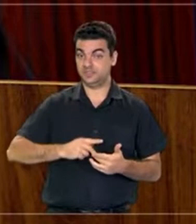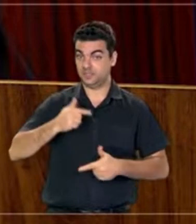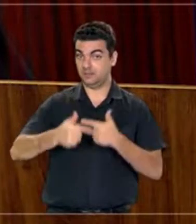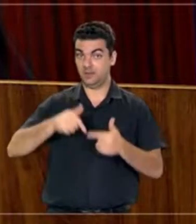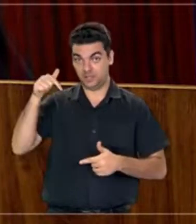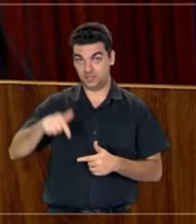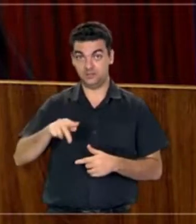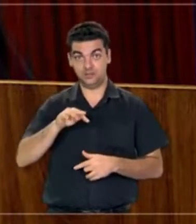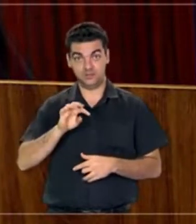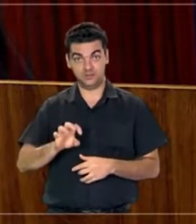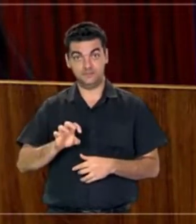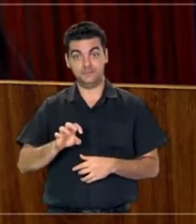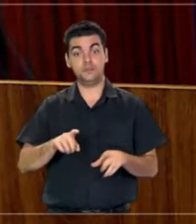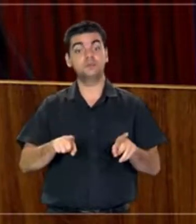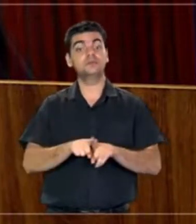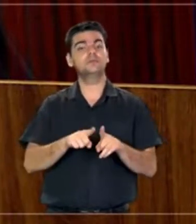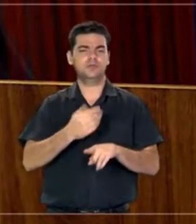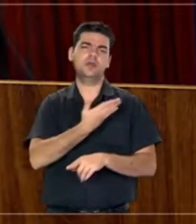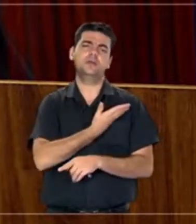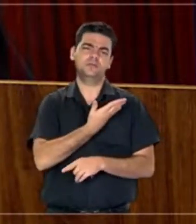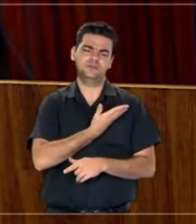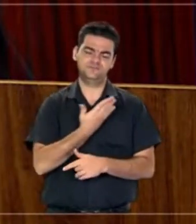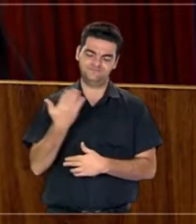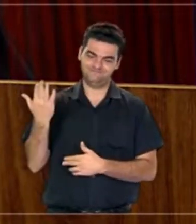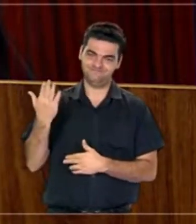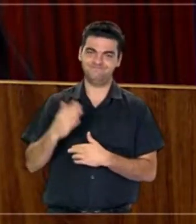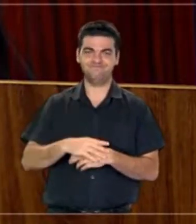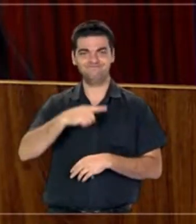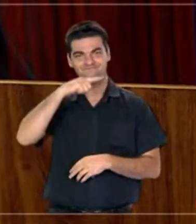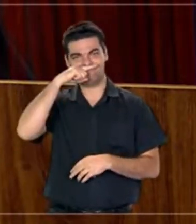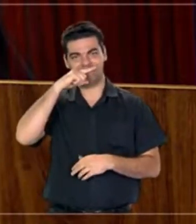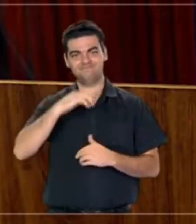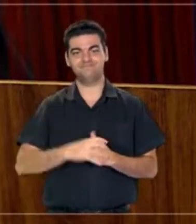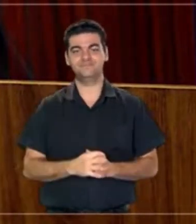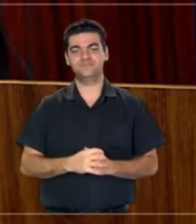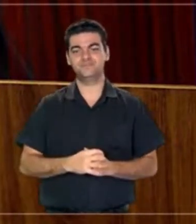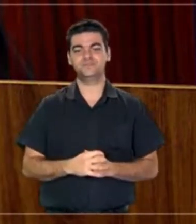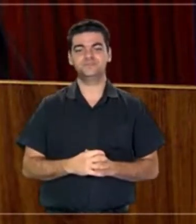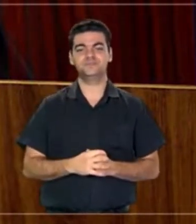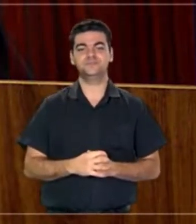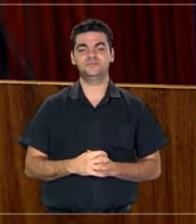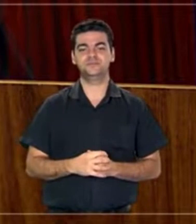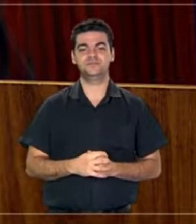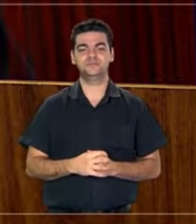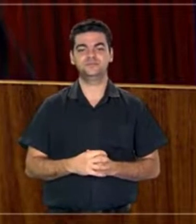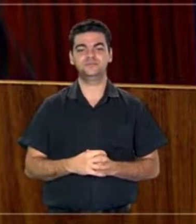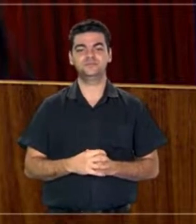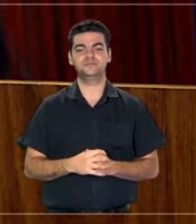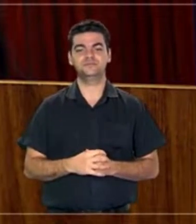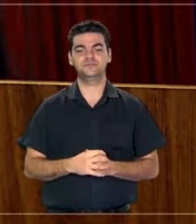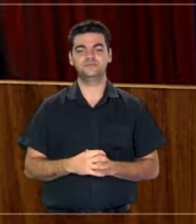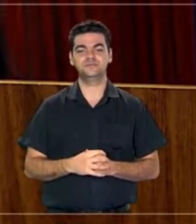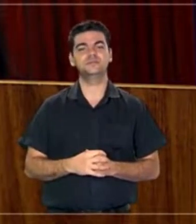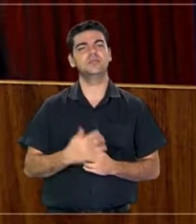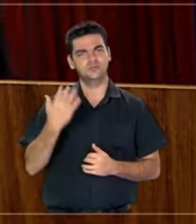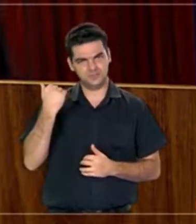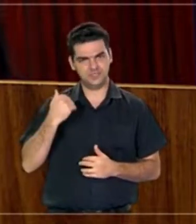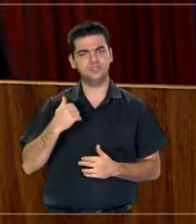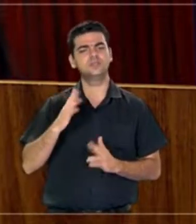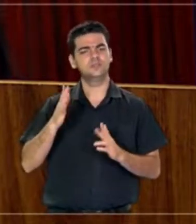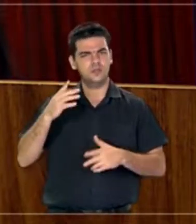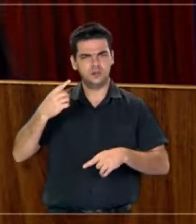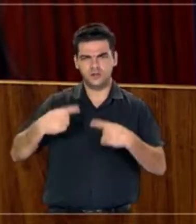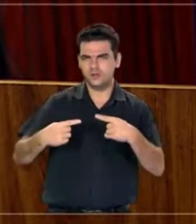do Tribunal Superior Eleitoral, mas do amigo ministro Edson Fachin, que certamente aplainou, como